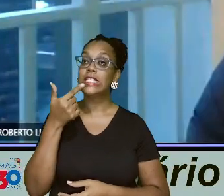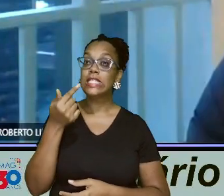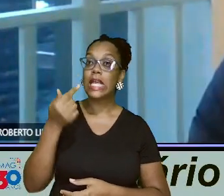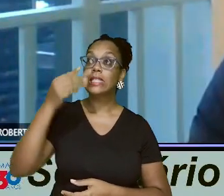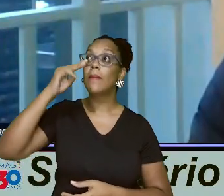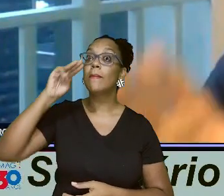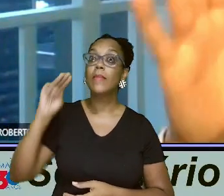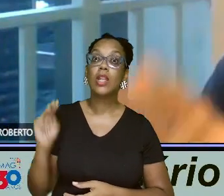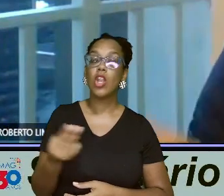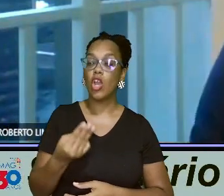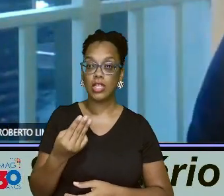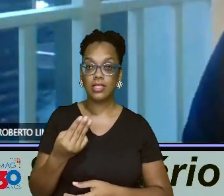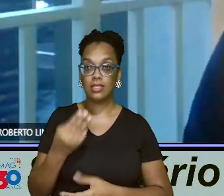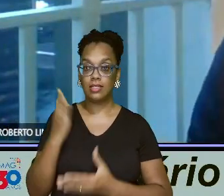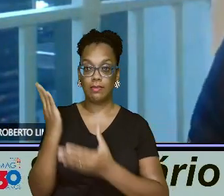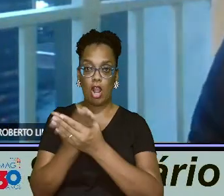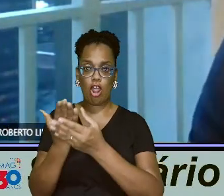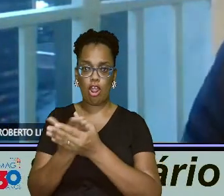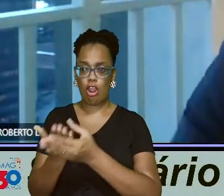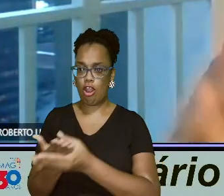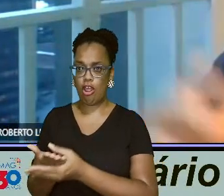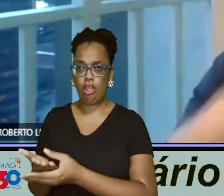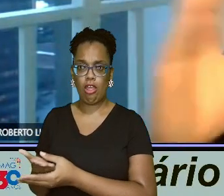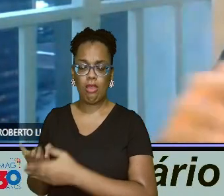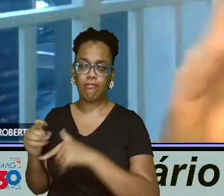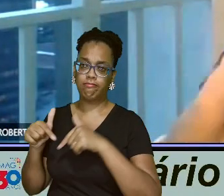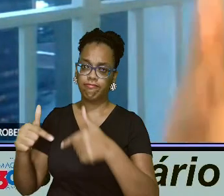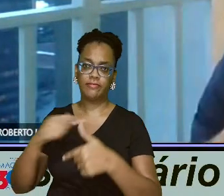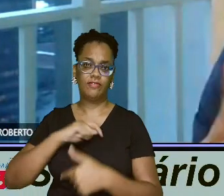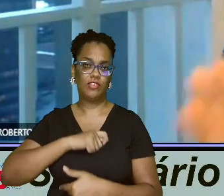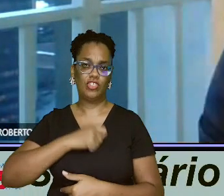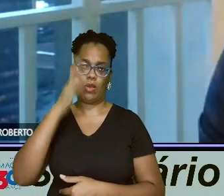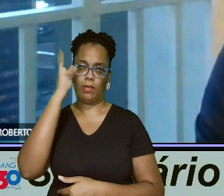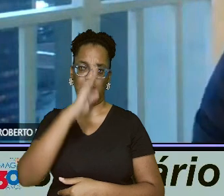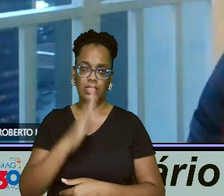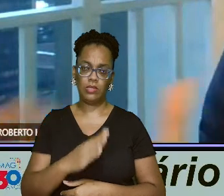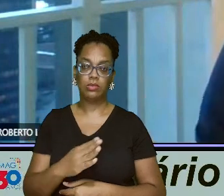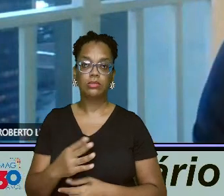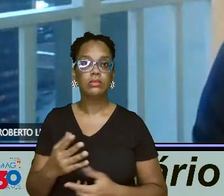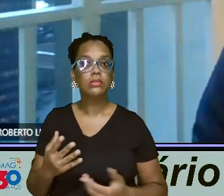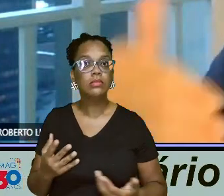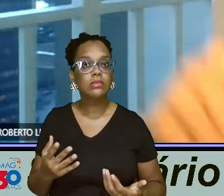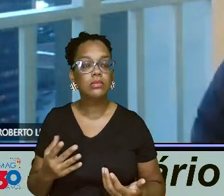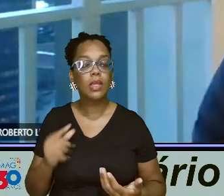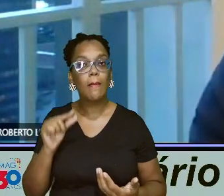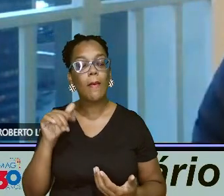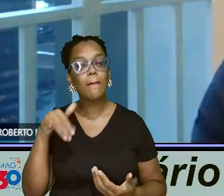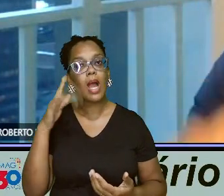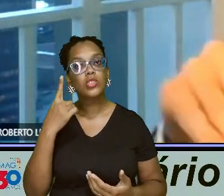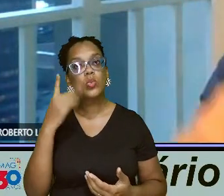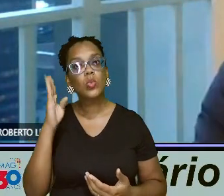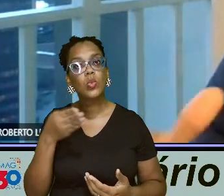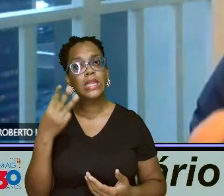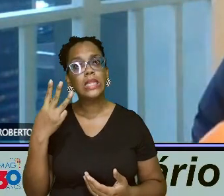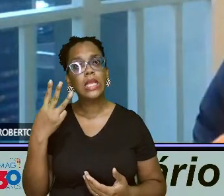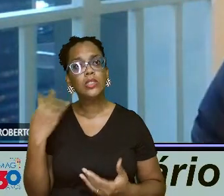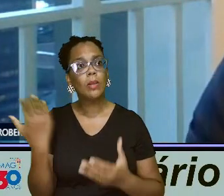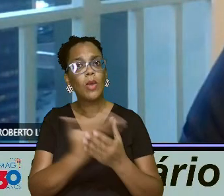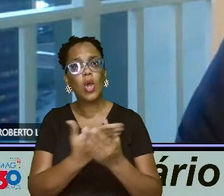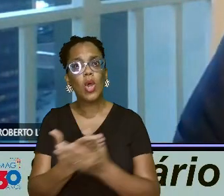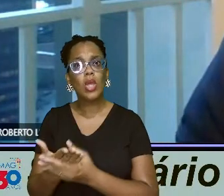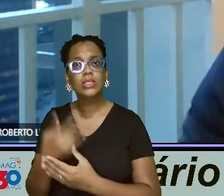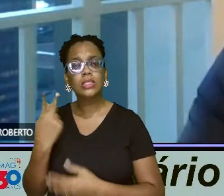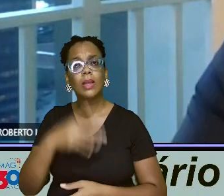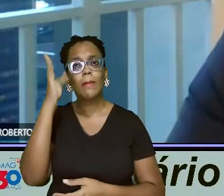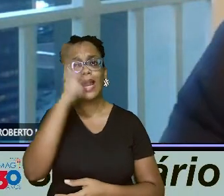27 milhões de processos de execuções fiscais no Brasil, ou seja, é um pouco mais de um terço de todos os processos no Brasil são de